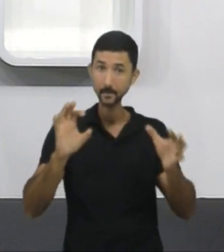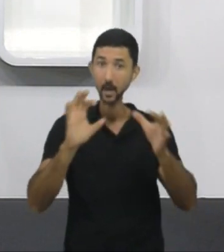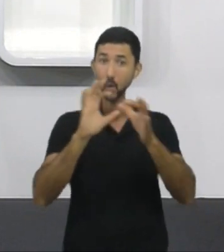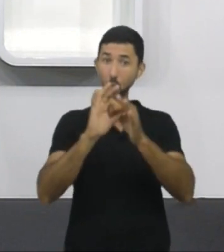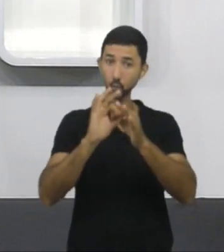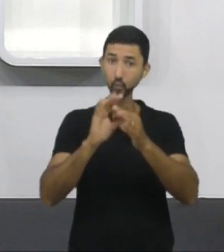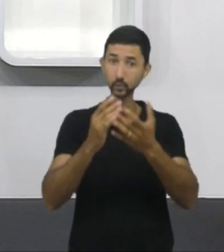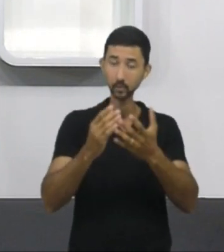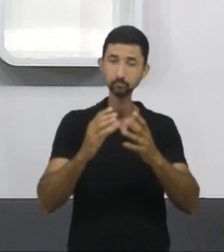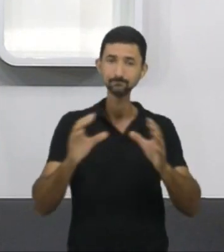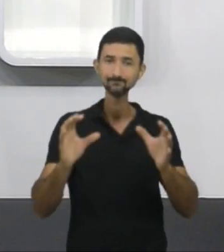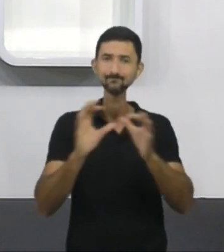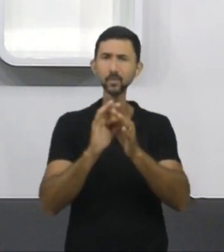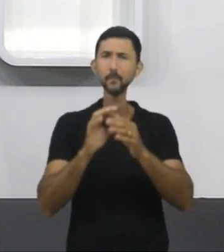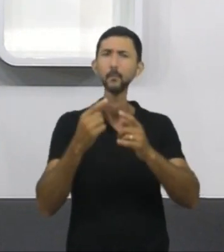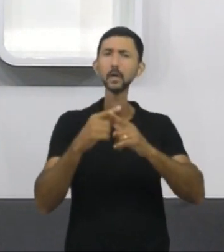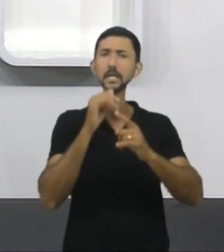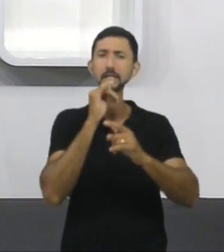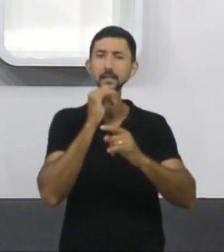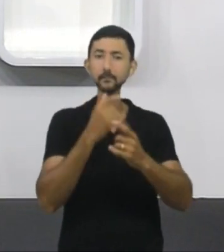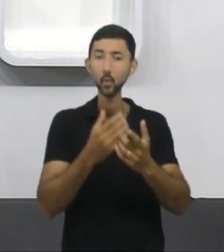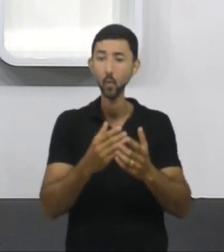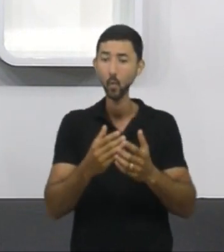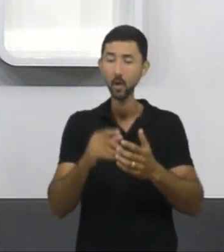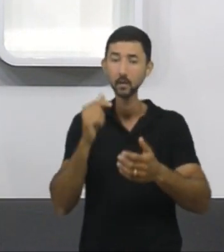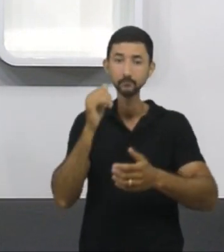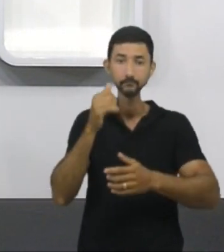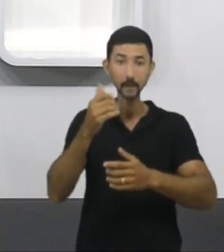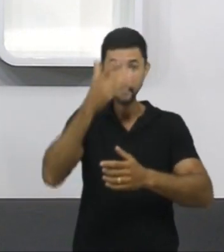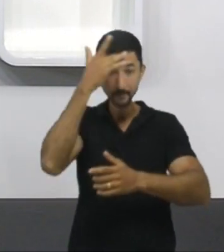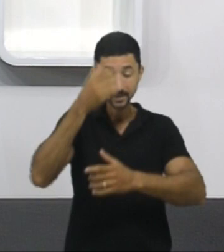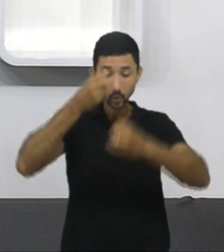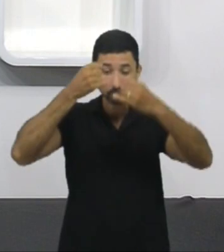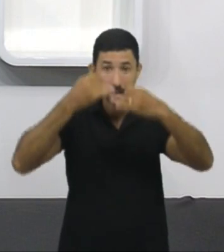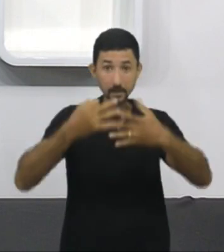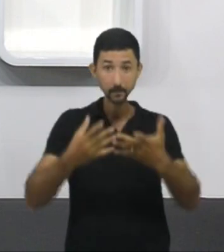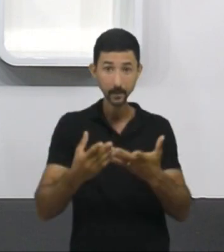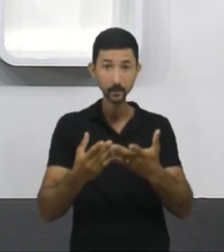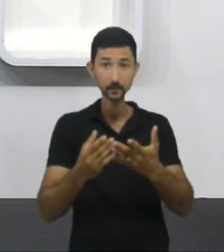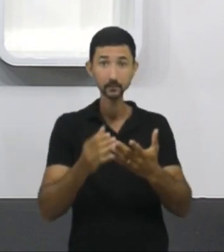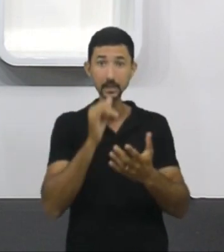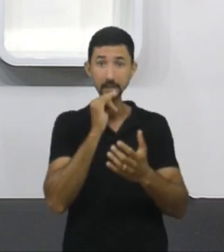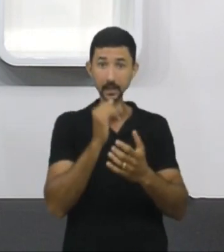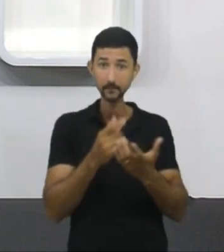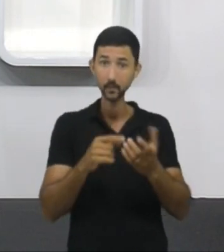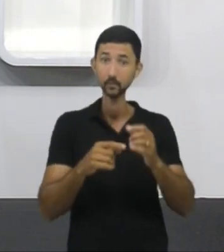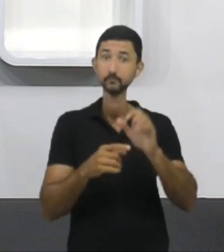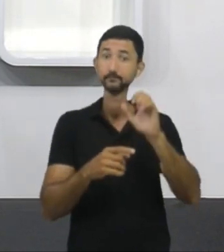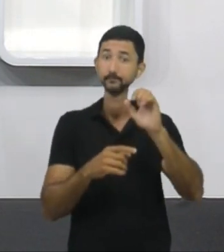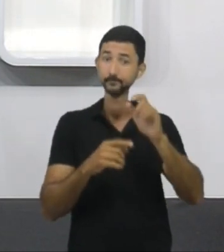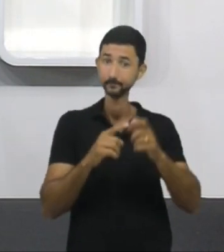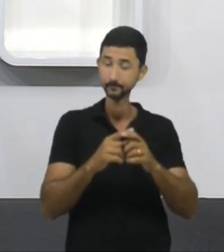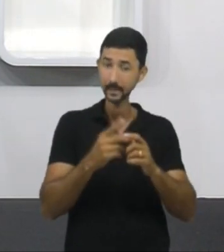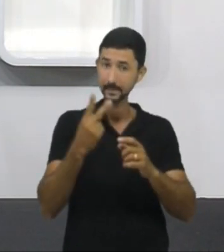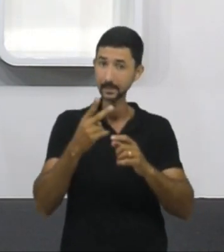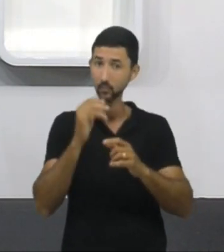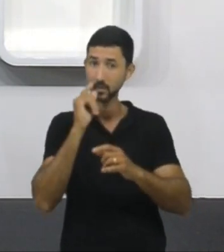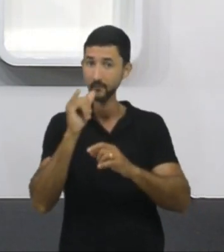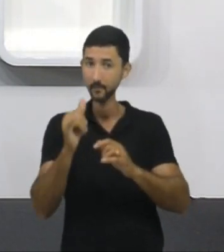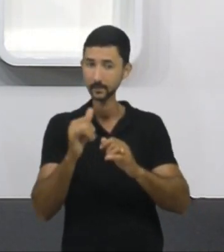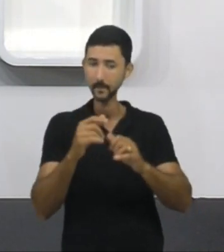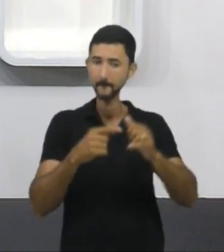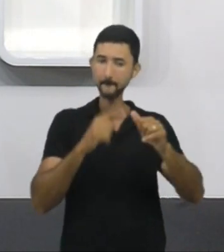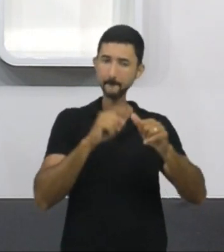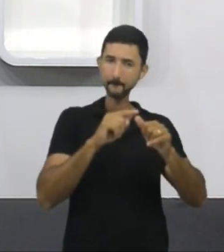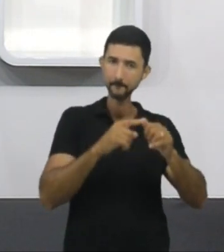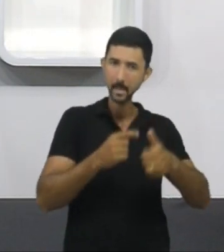conjunção aditiva, porque o que ele está fazendo aí é acrescentar a segunda informação na primeira